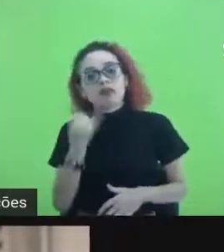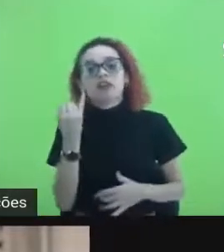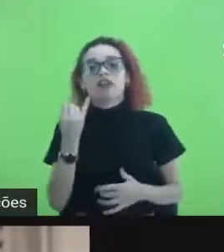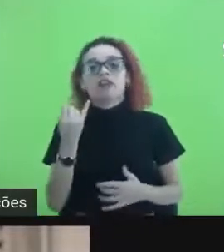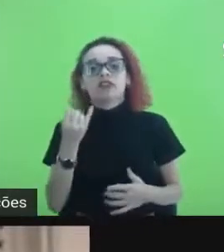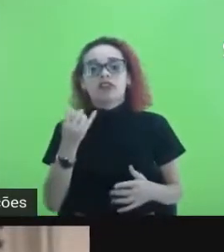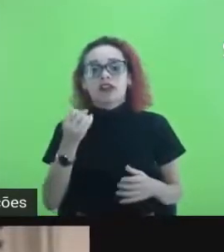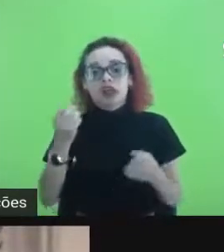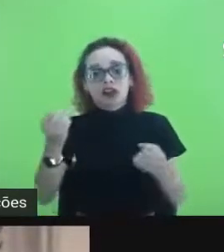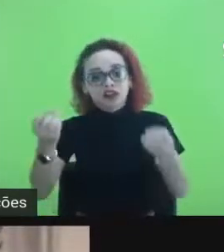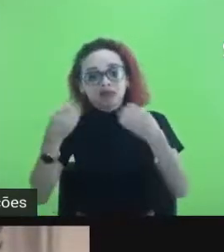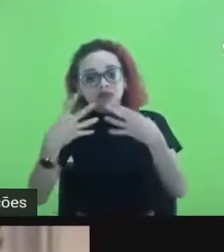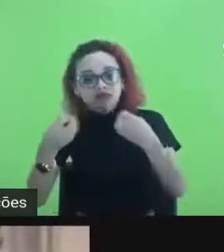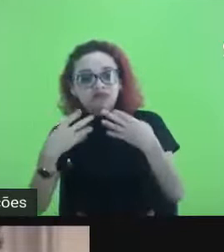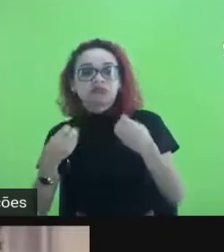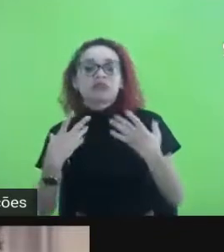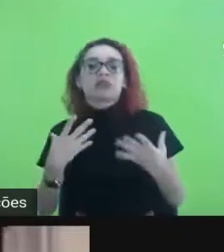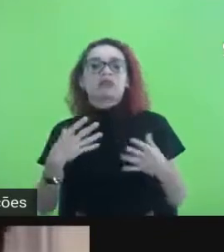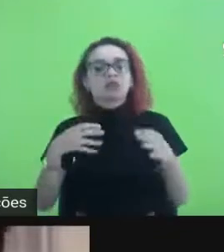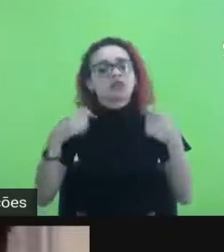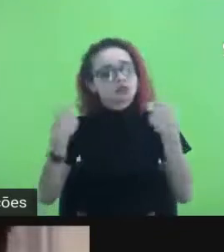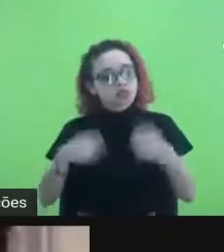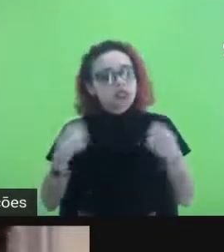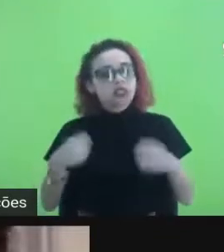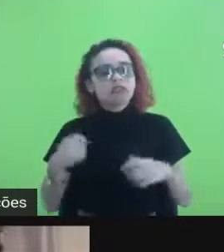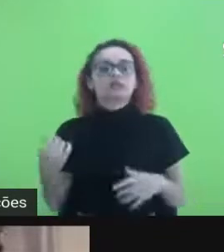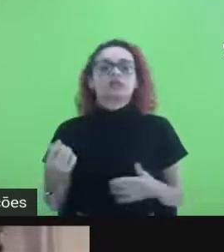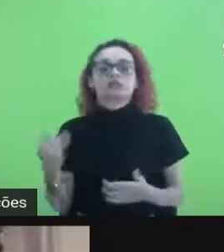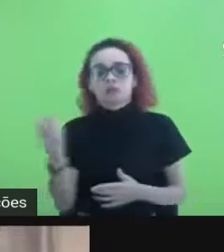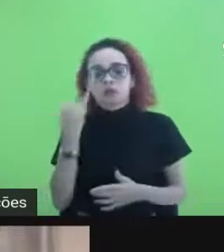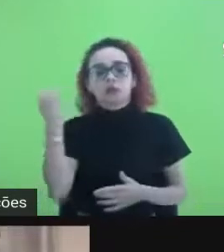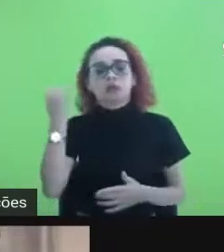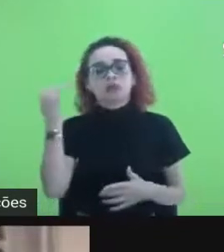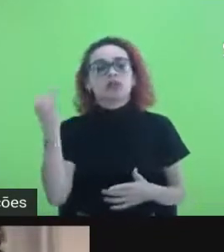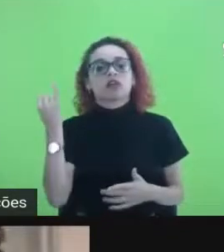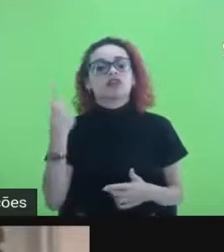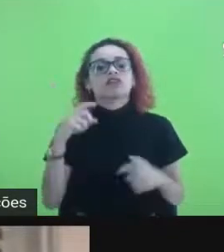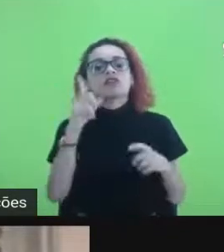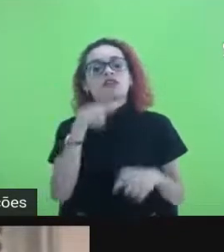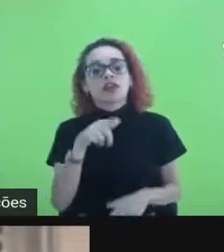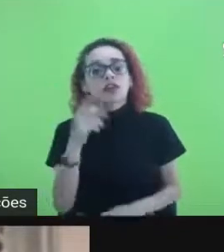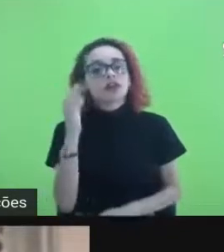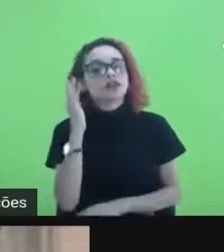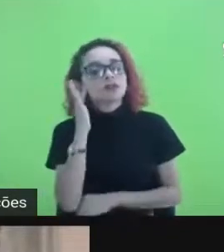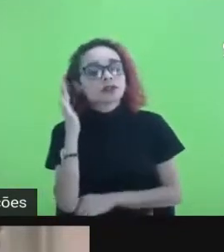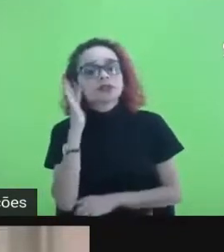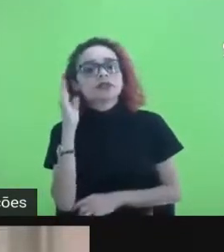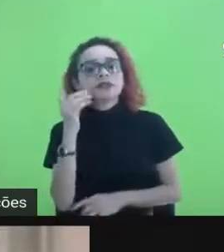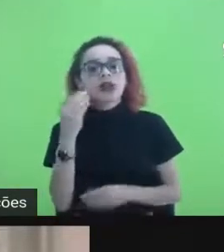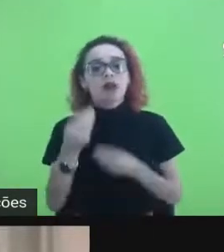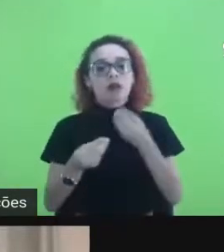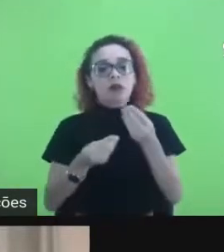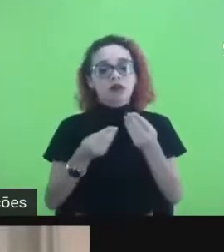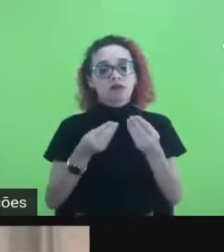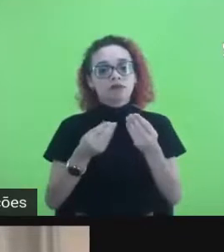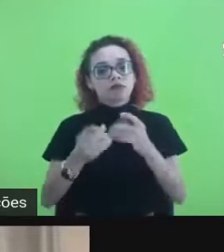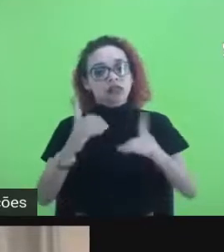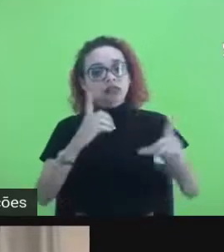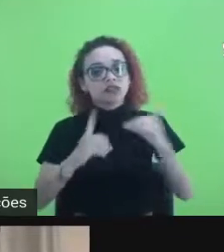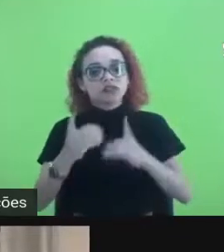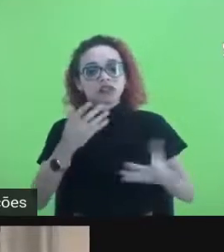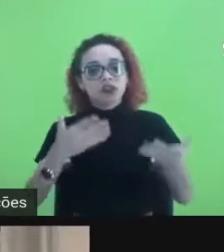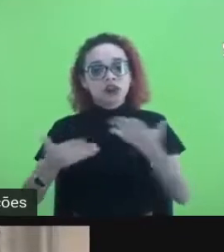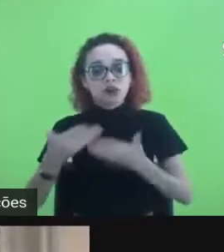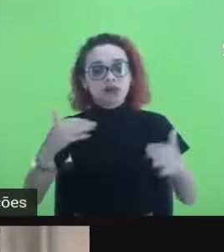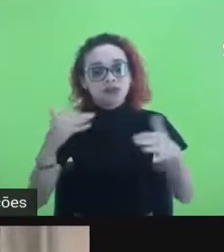tão necessária, tão cirúrgica, como sempre, a gente pensar que essas dinâmicas da cidade com